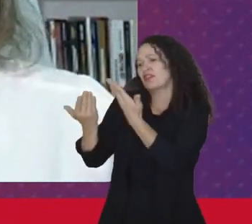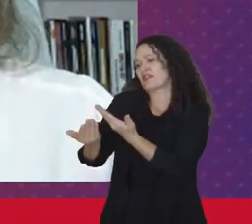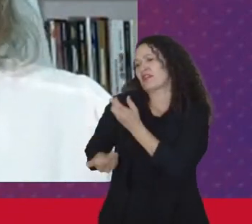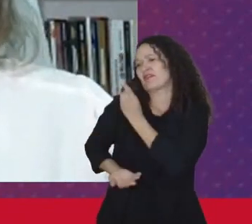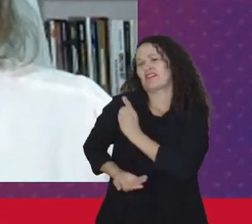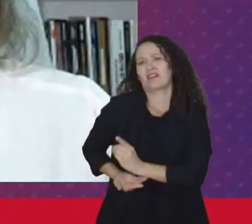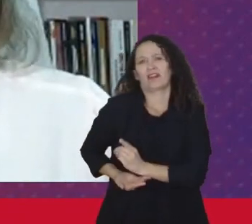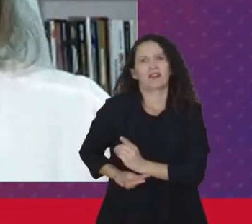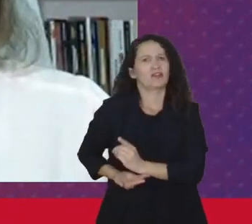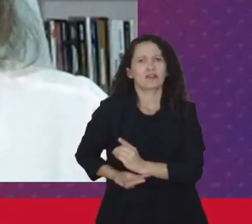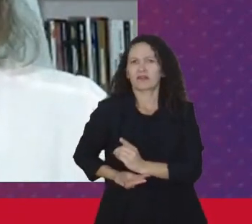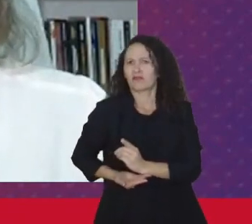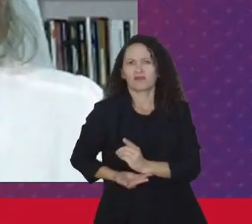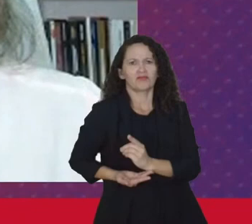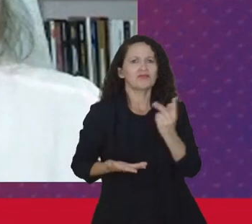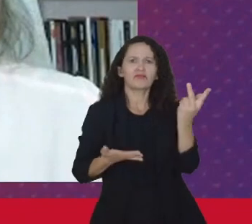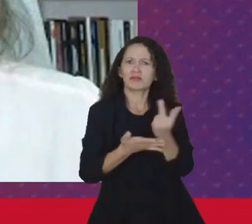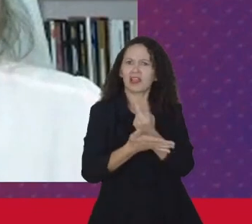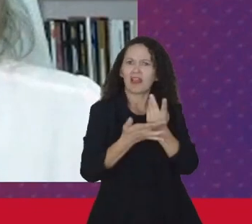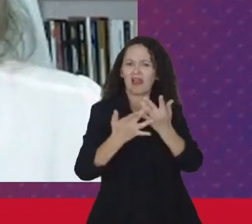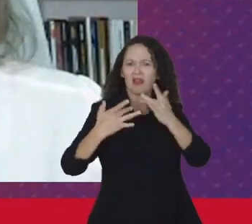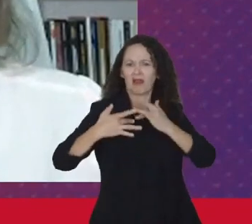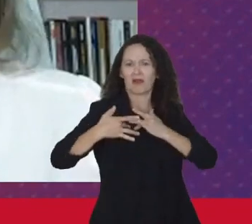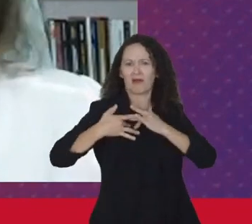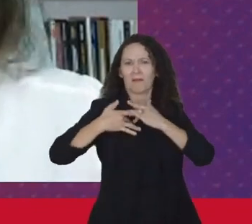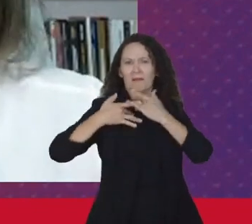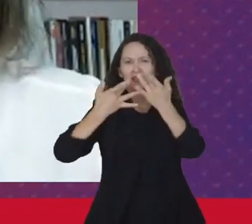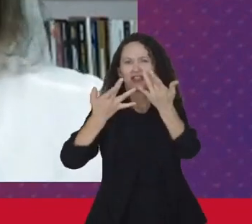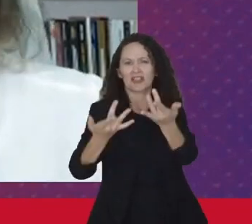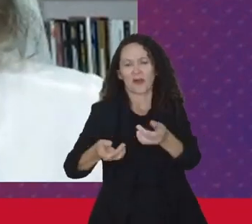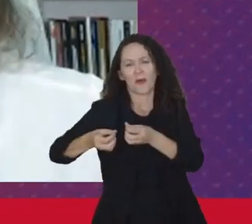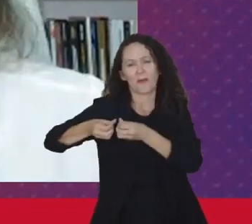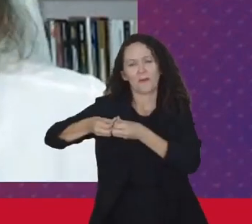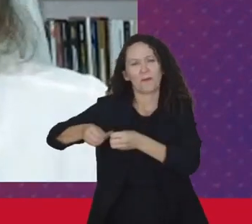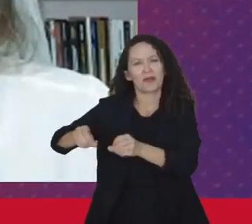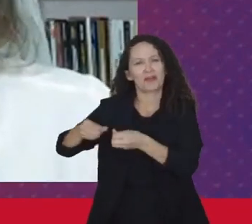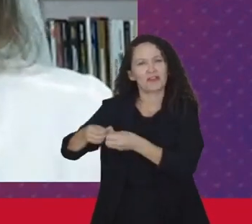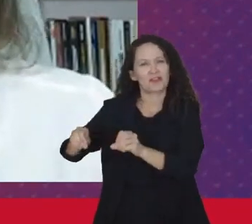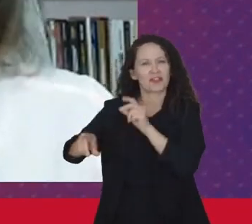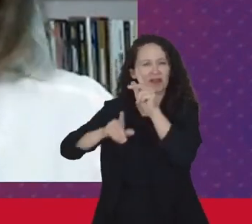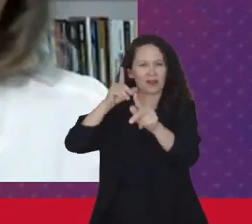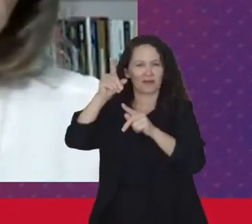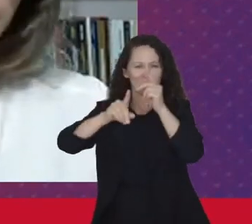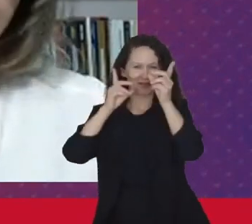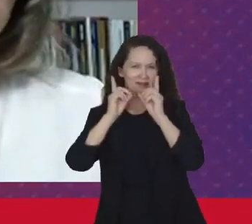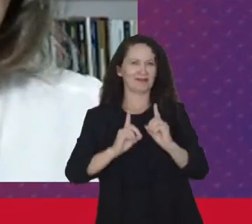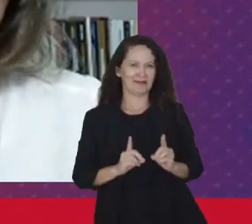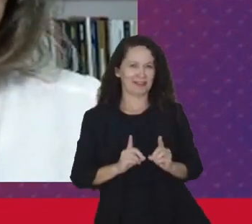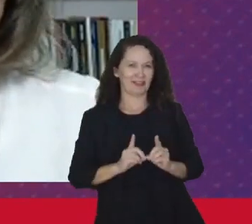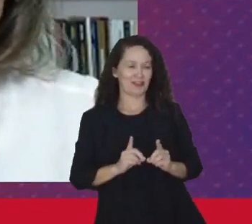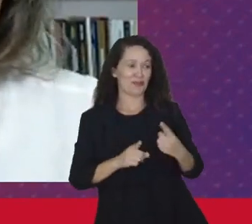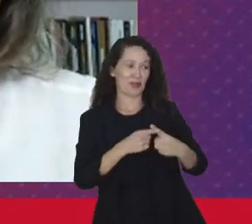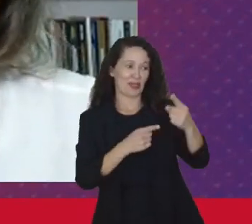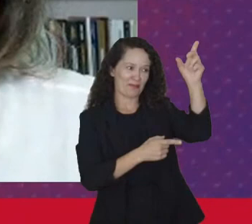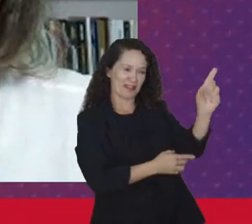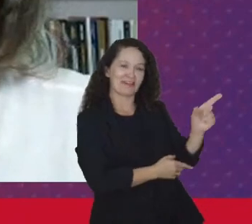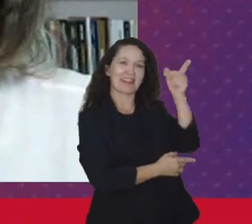Então, o discurso da compaixão, ele vem em prejuízo ao enfoque do sujeito de